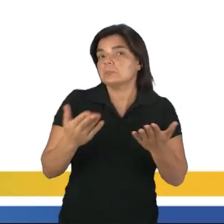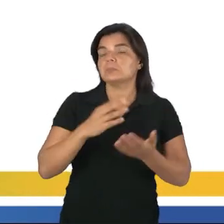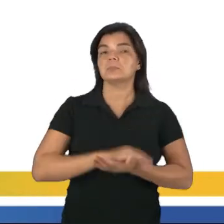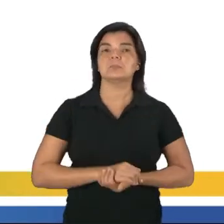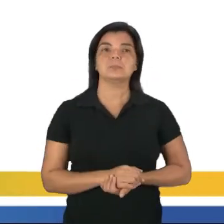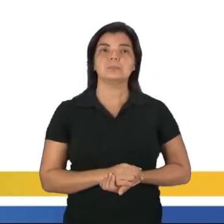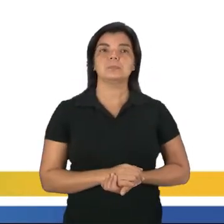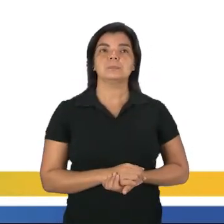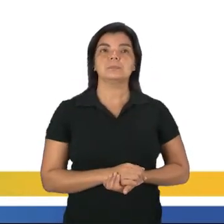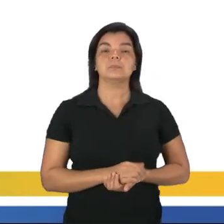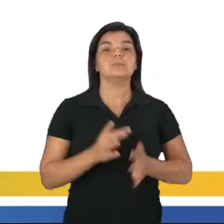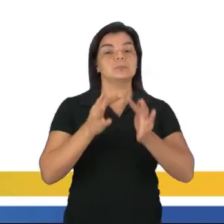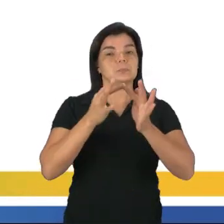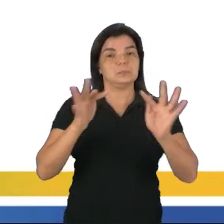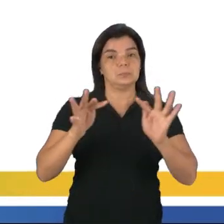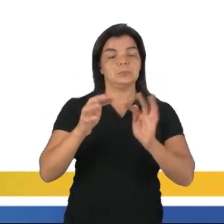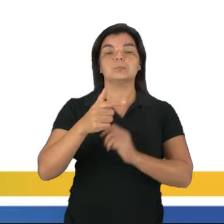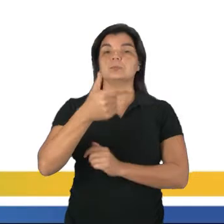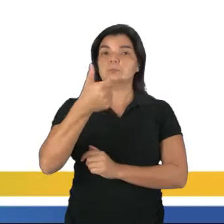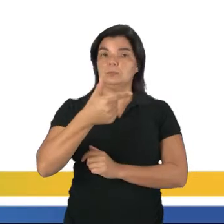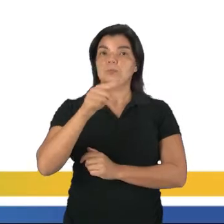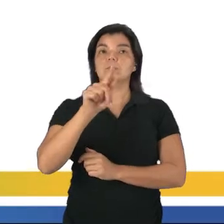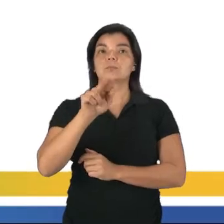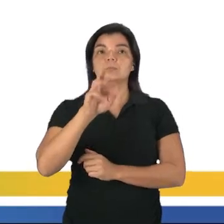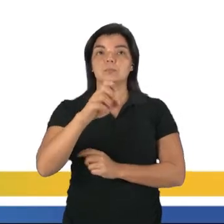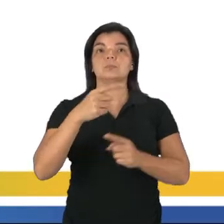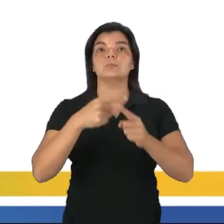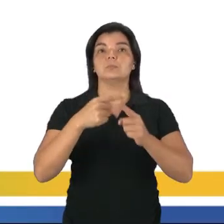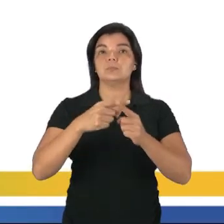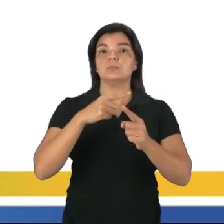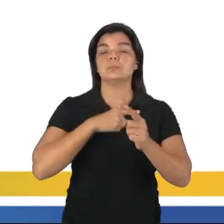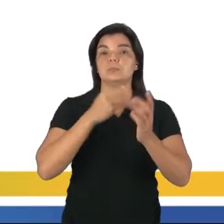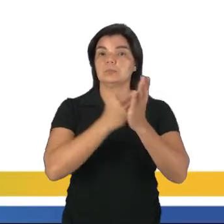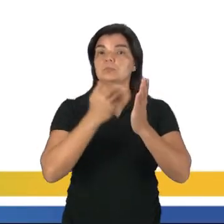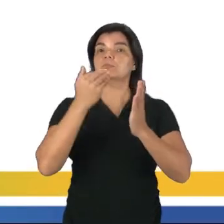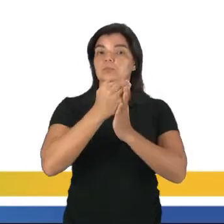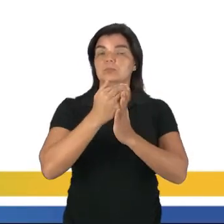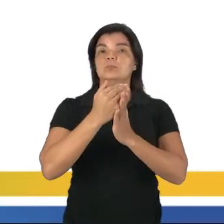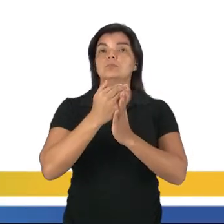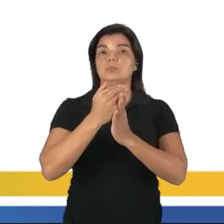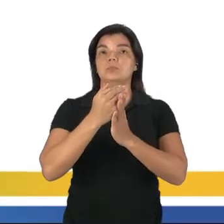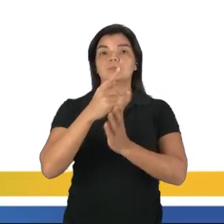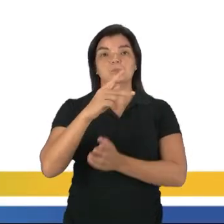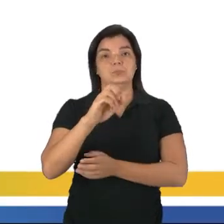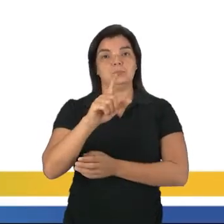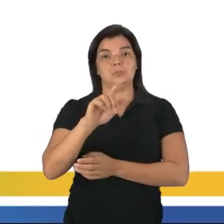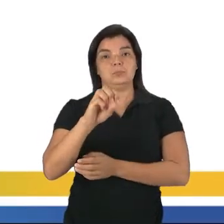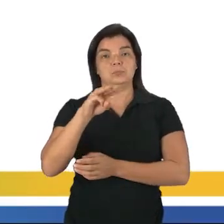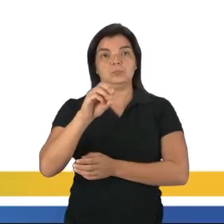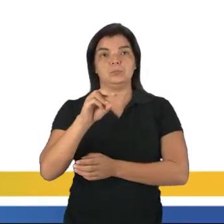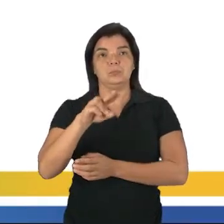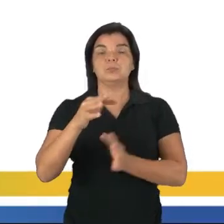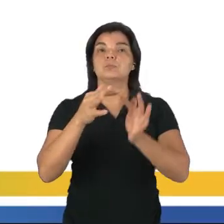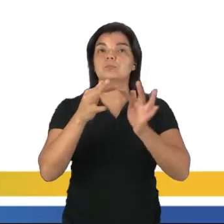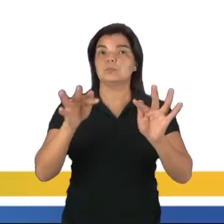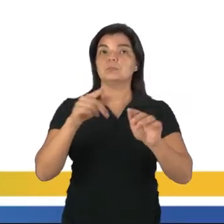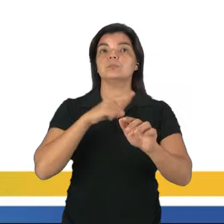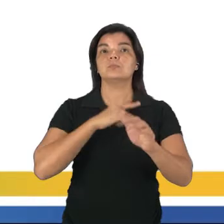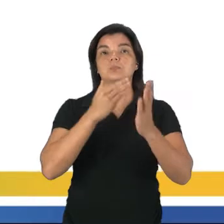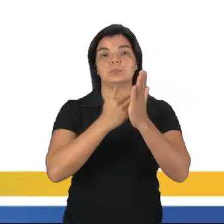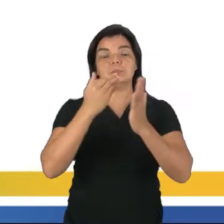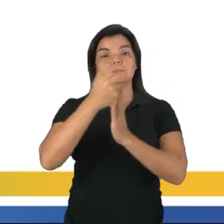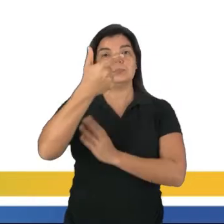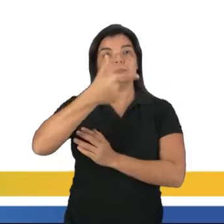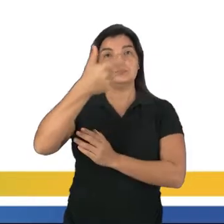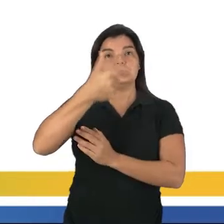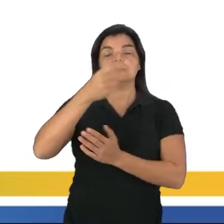segundo grau, certo? É do segundo grau porque o termo de maior expoente do polinômio que forma essa função, ele vai estar elevado ao